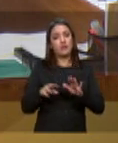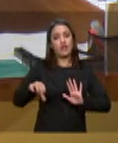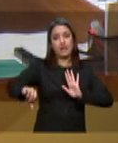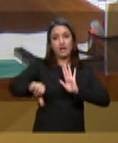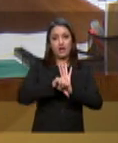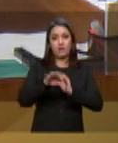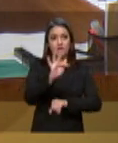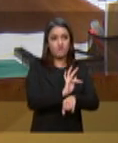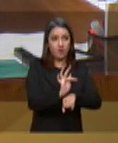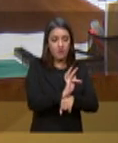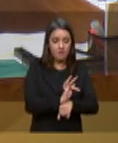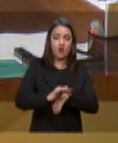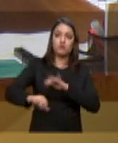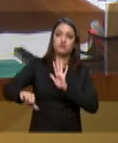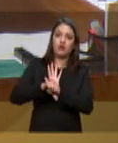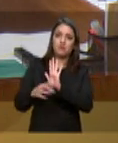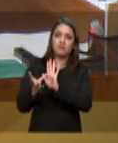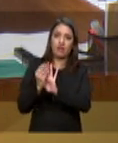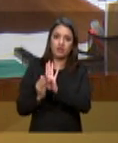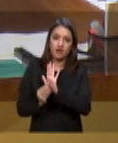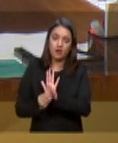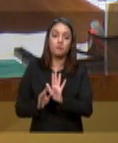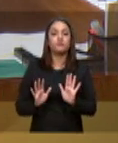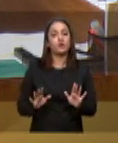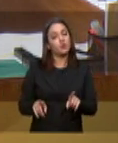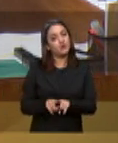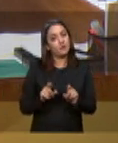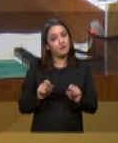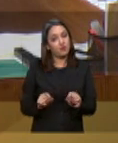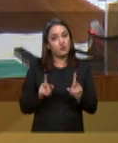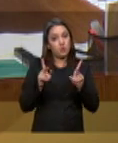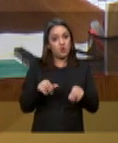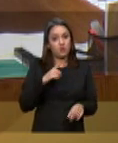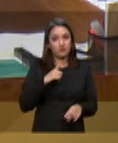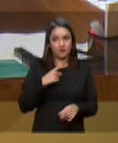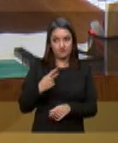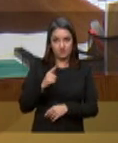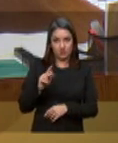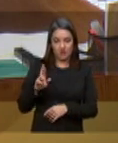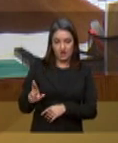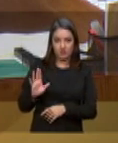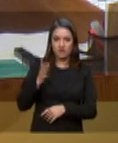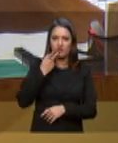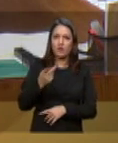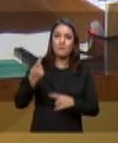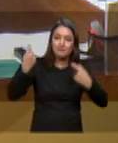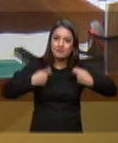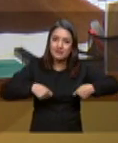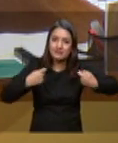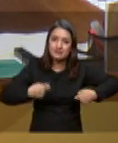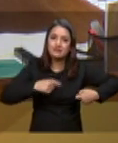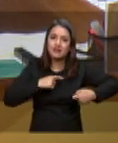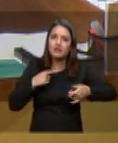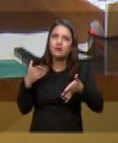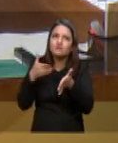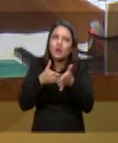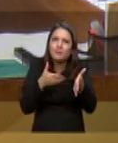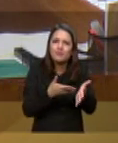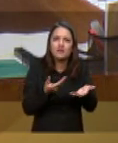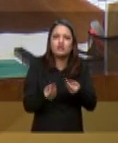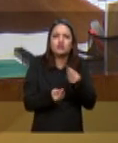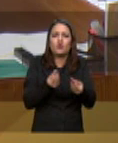de resultado naturalístico. Ainda assim, segundo afirma o requerente, haveria necessidade de delimitar melhor o momento